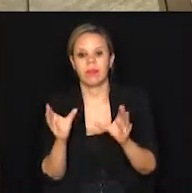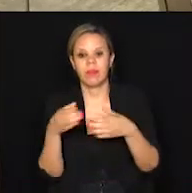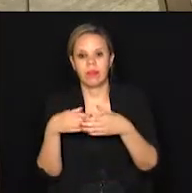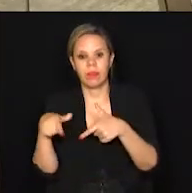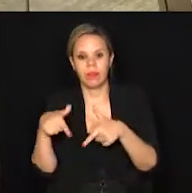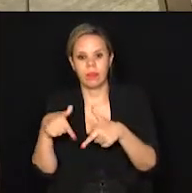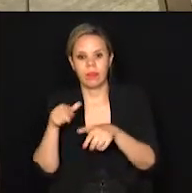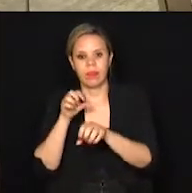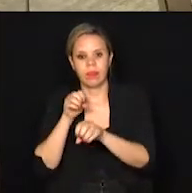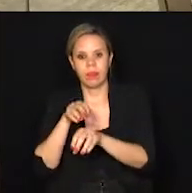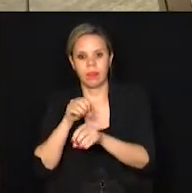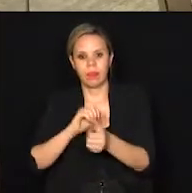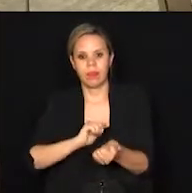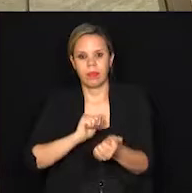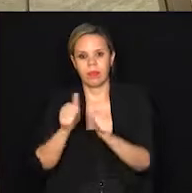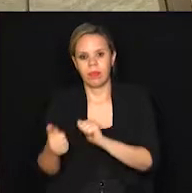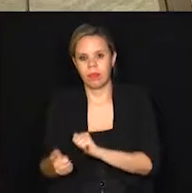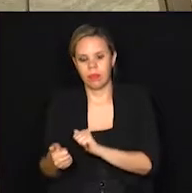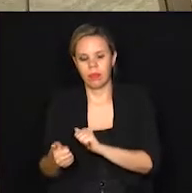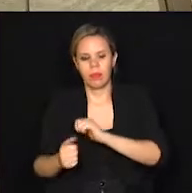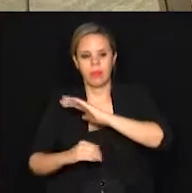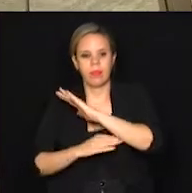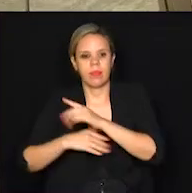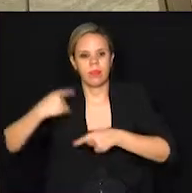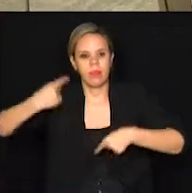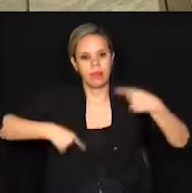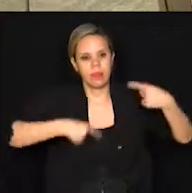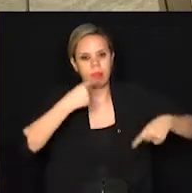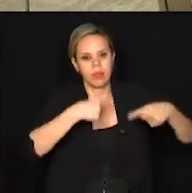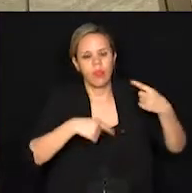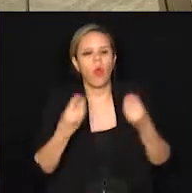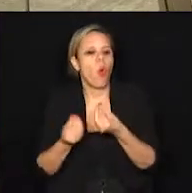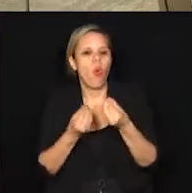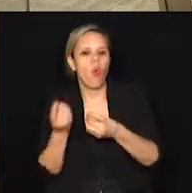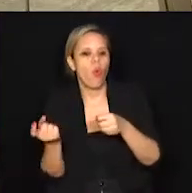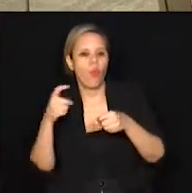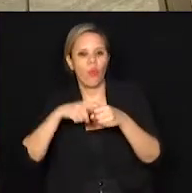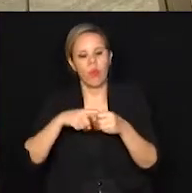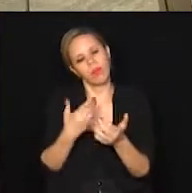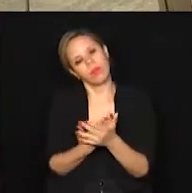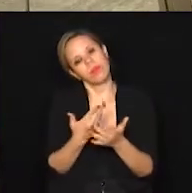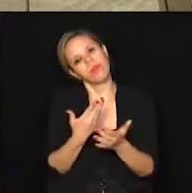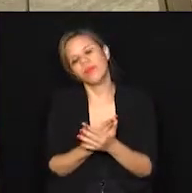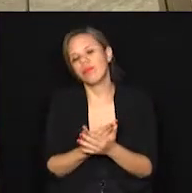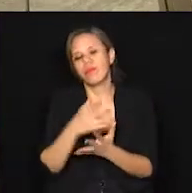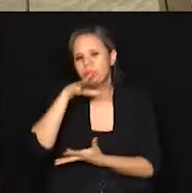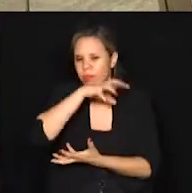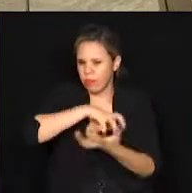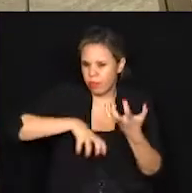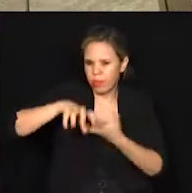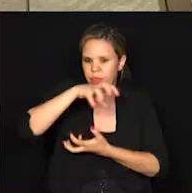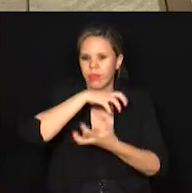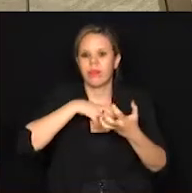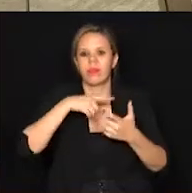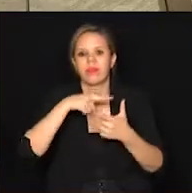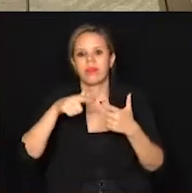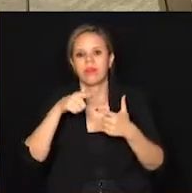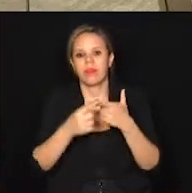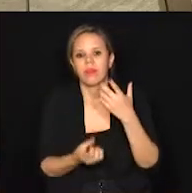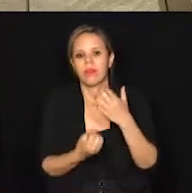Permanente de Educação e Esportes. A Câmara vai debater a volta às aulas, esse tema tão polêmico que tem causado tanta